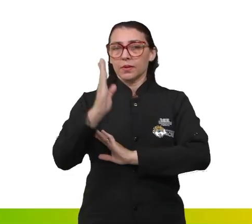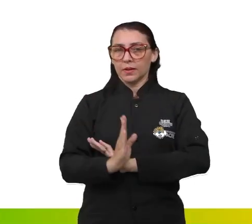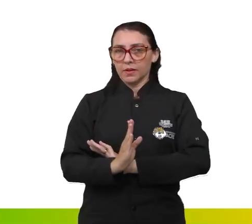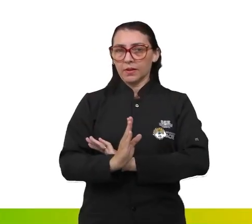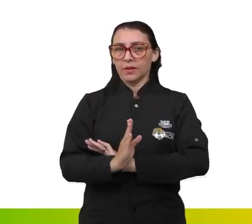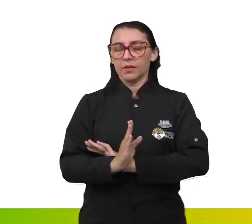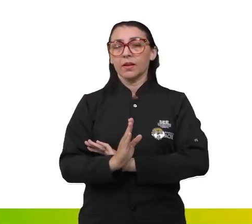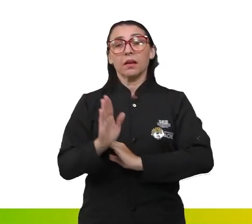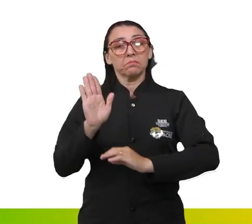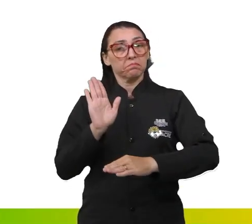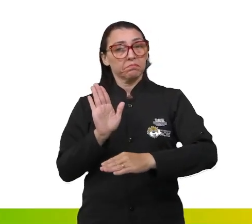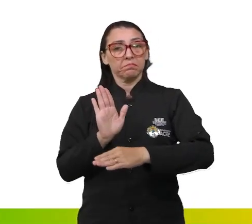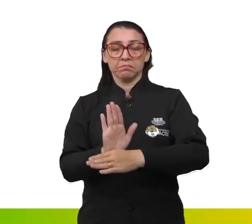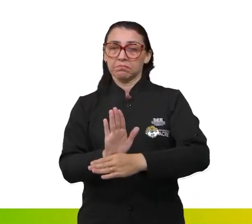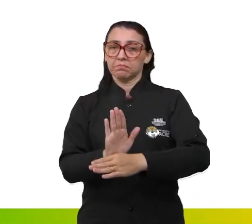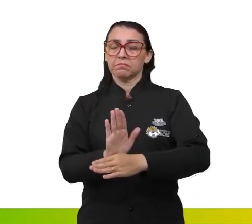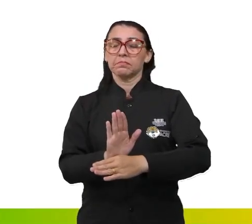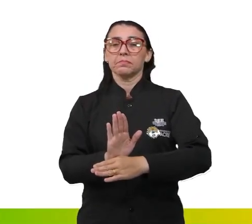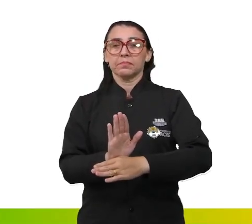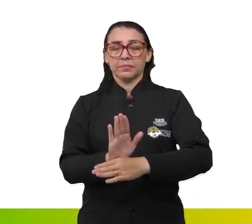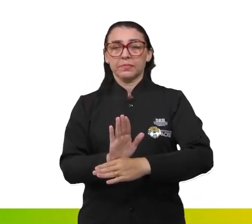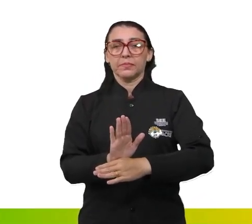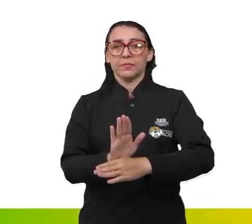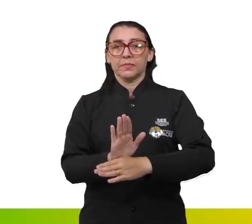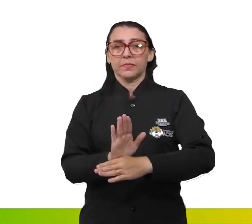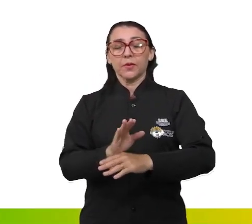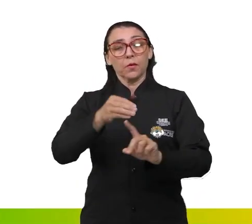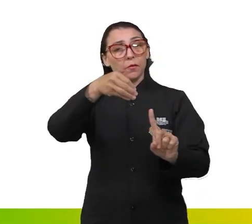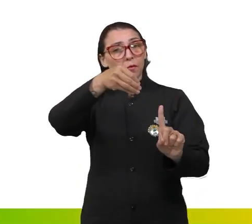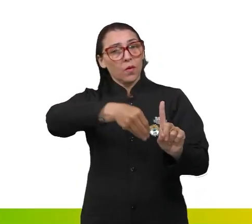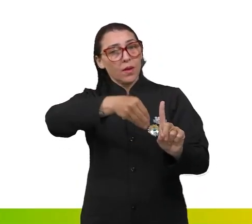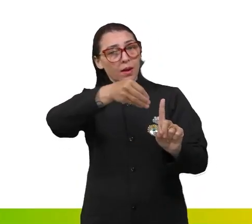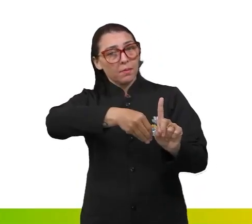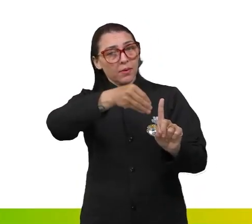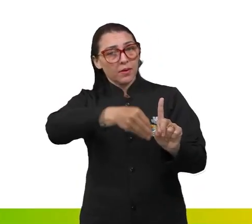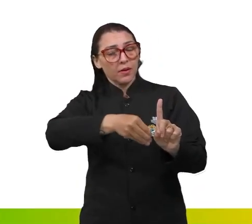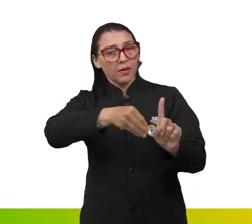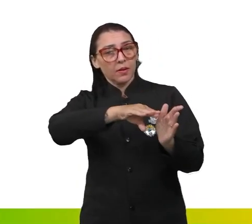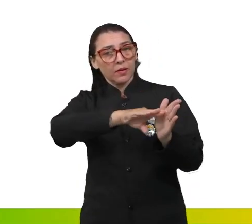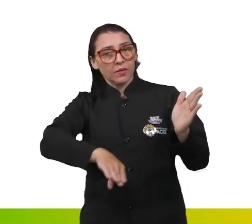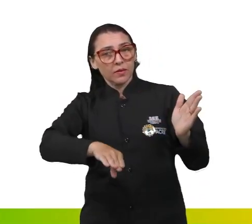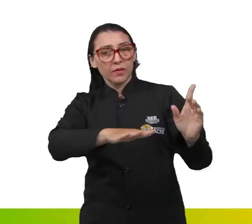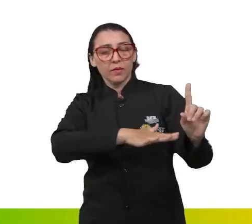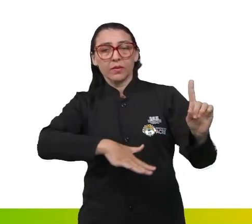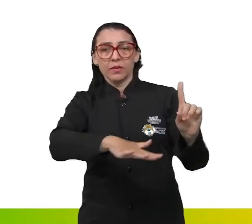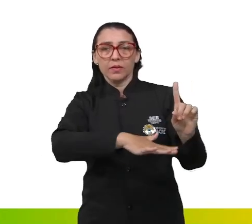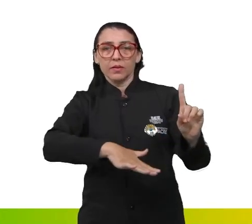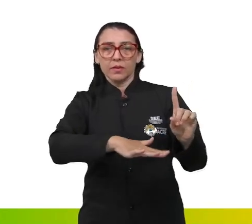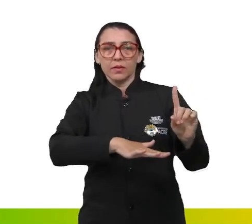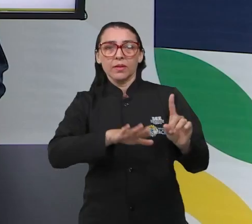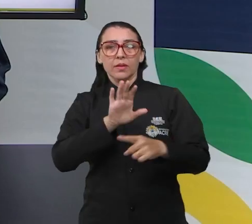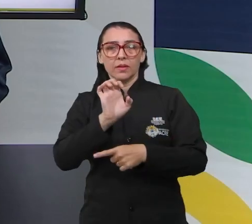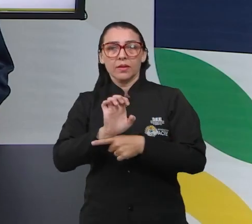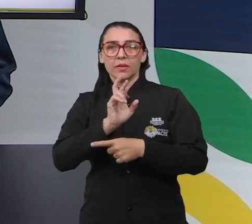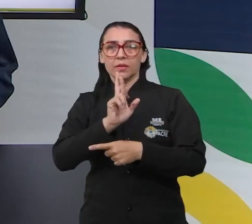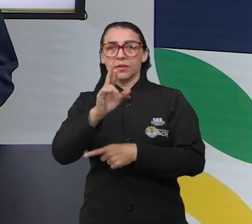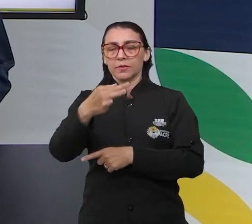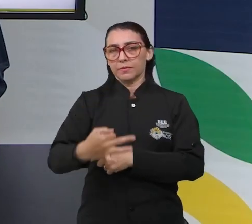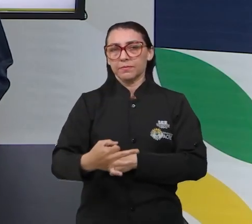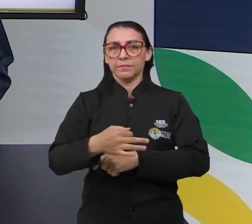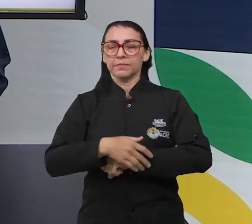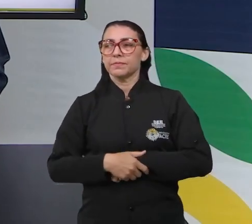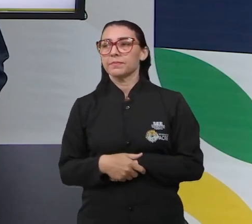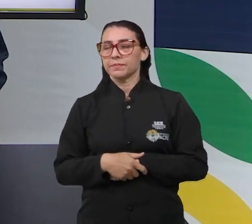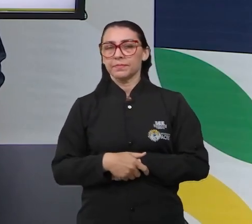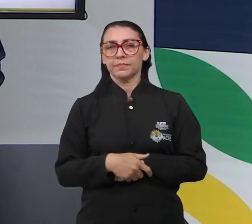e isso contribui para a manutenção de vulnerabilidades e exclusões sociais. A alternativa é o